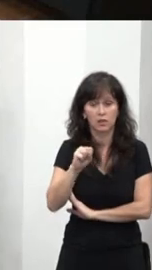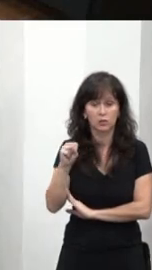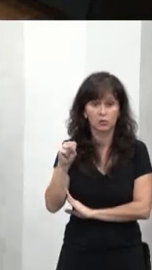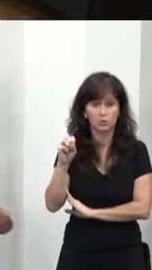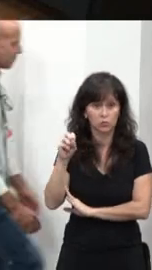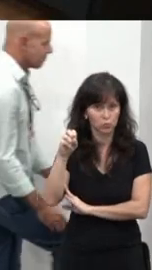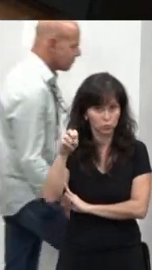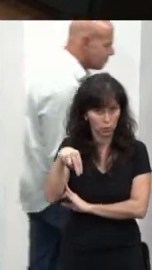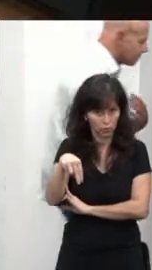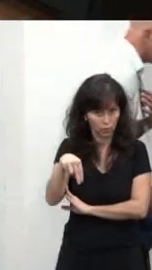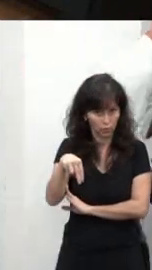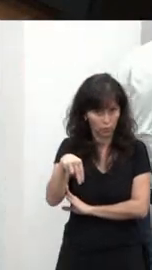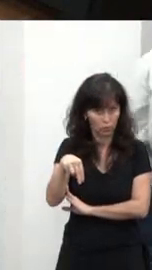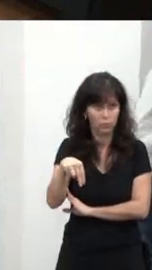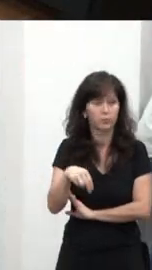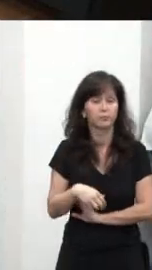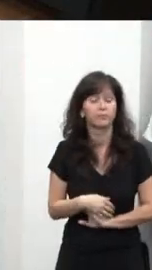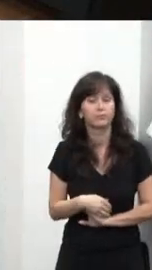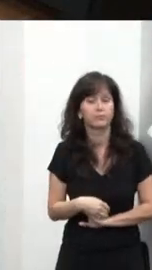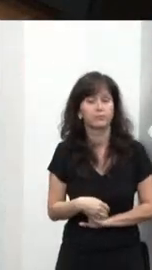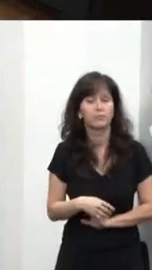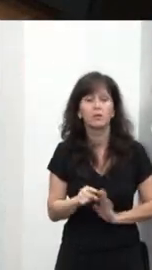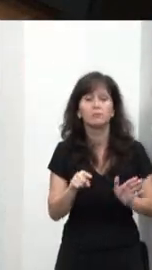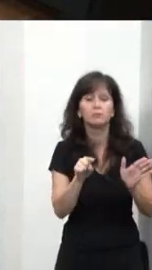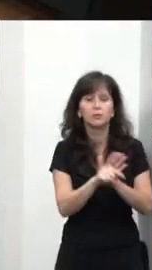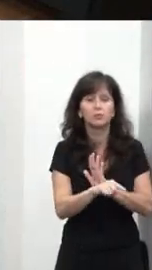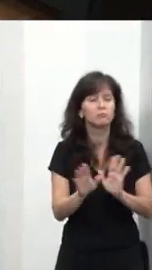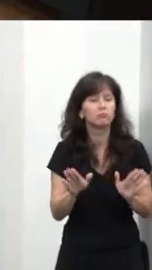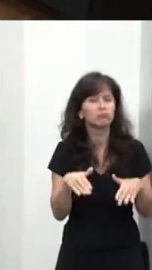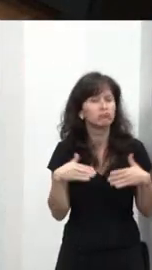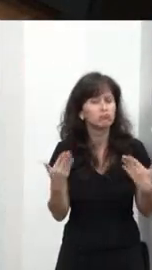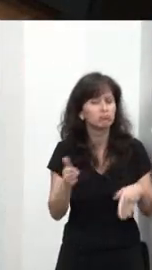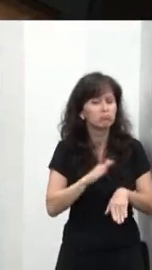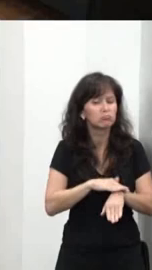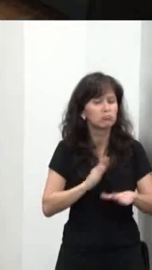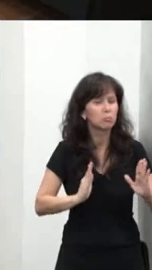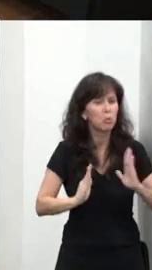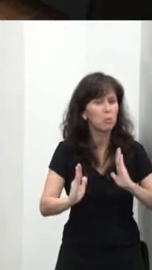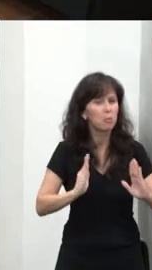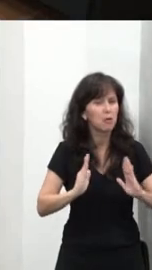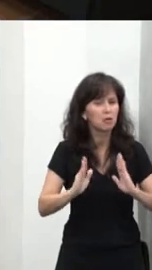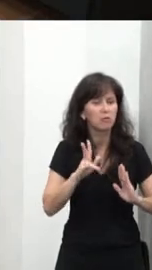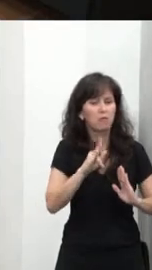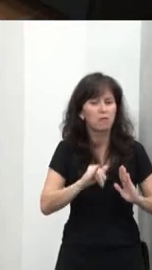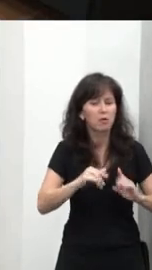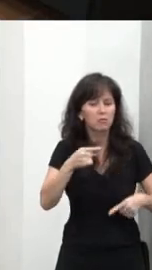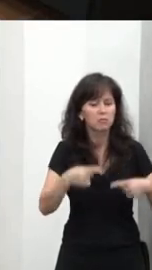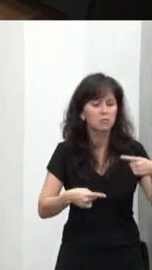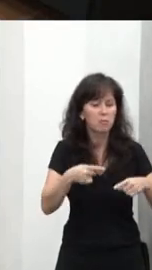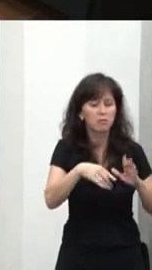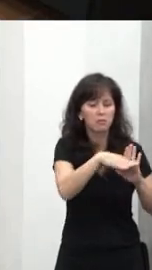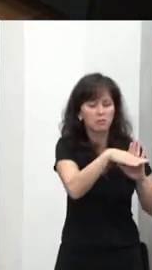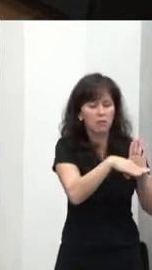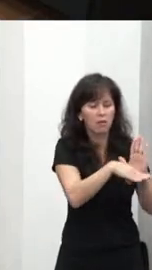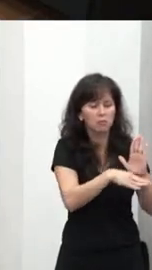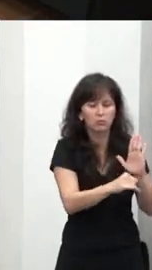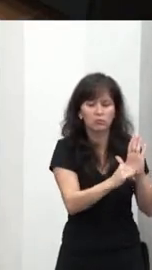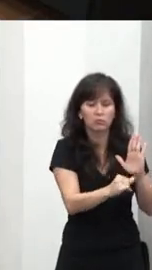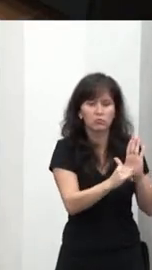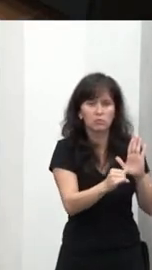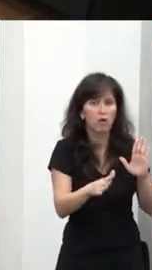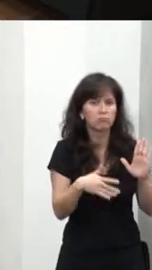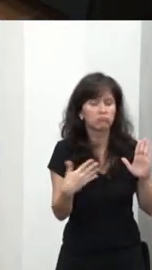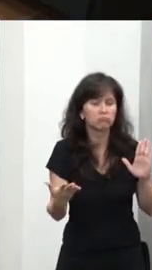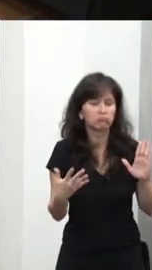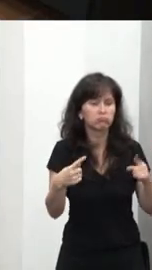acho que é isso em qual momento será debatido os termos dos editais existe